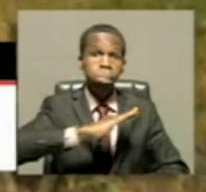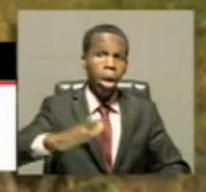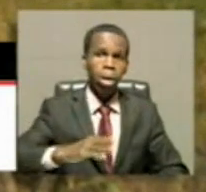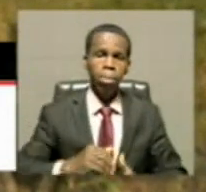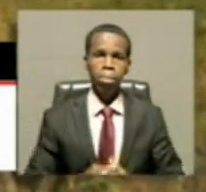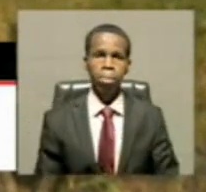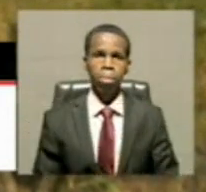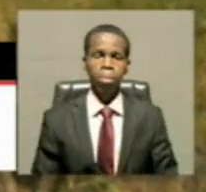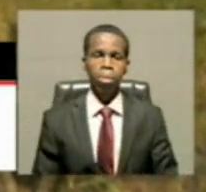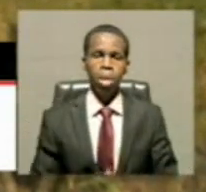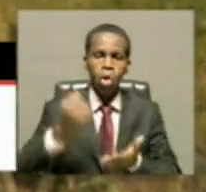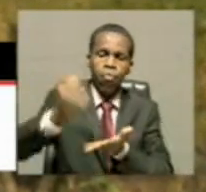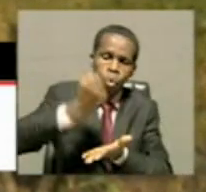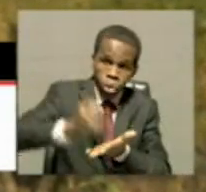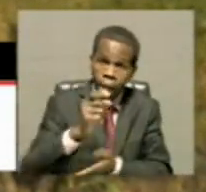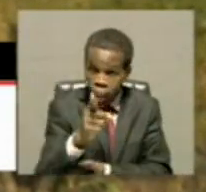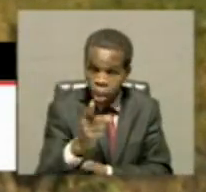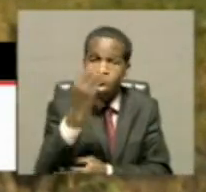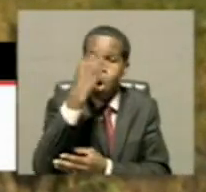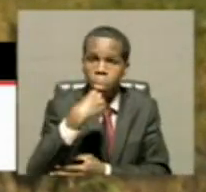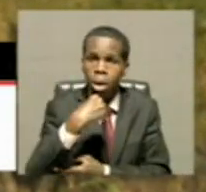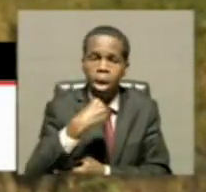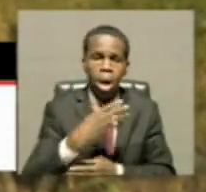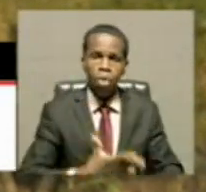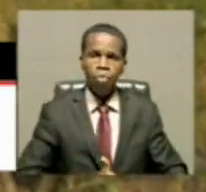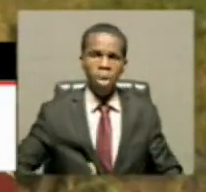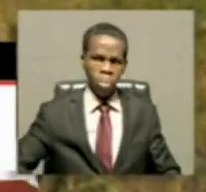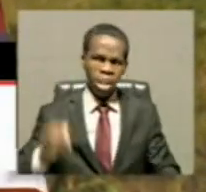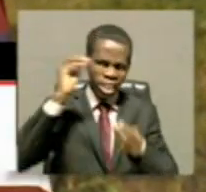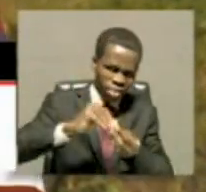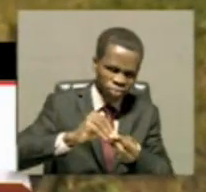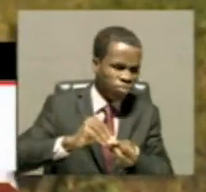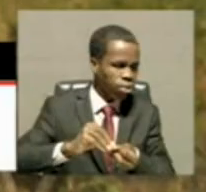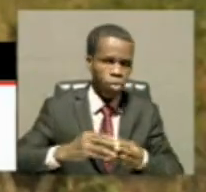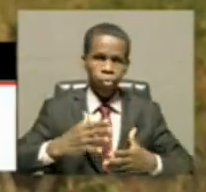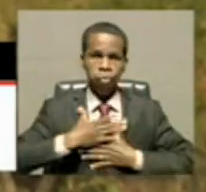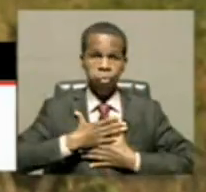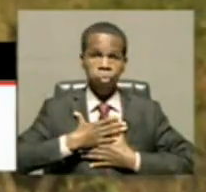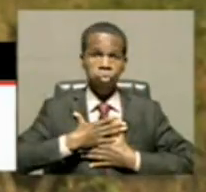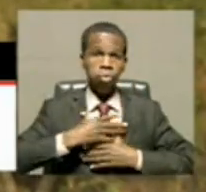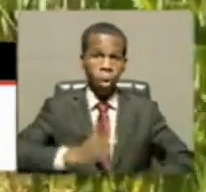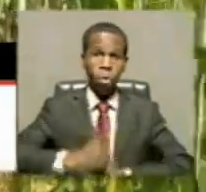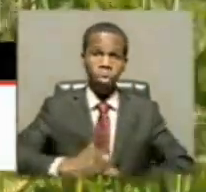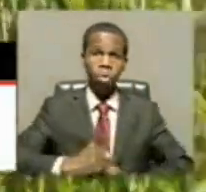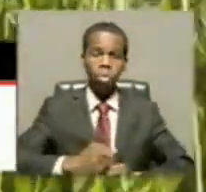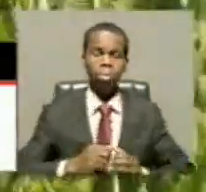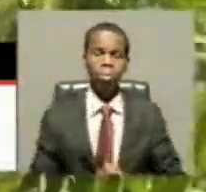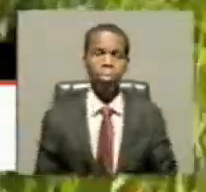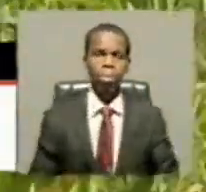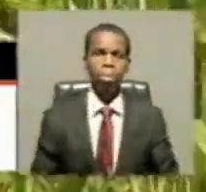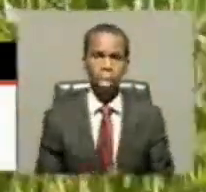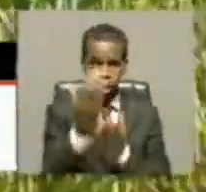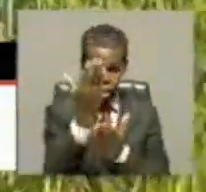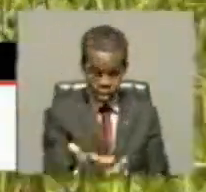ferro. Quem comer o funge de maçango resiste mais à fome em relação a quem consumir o funge de milho.